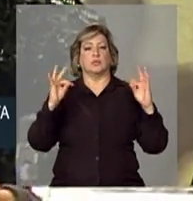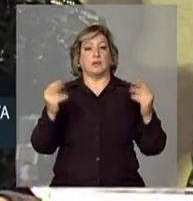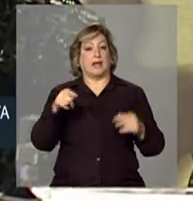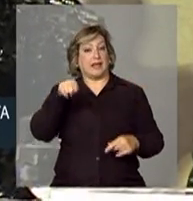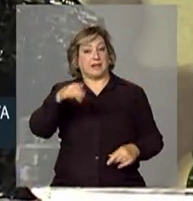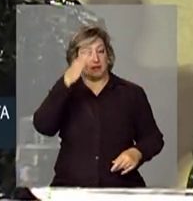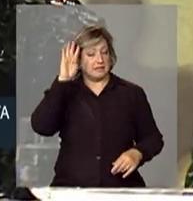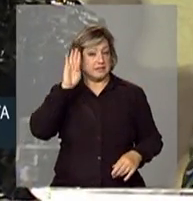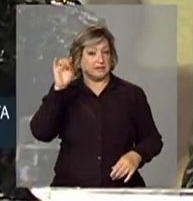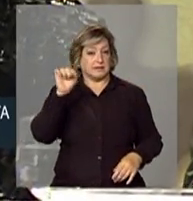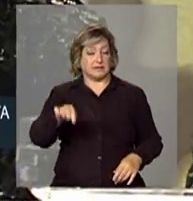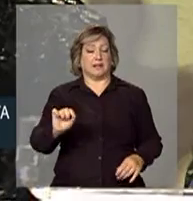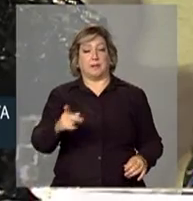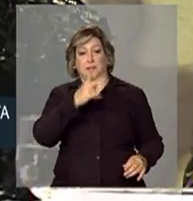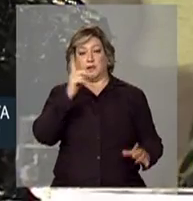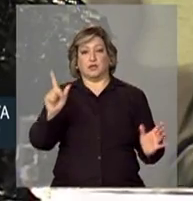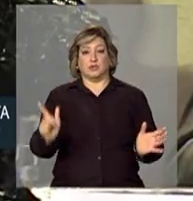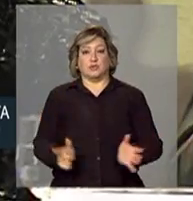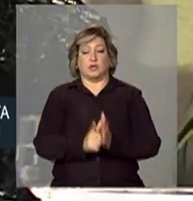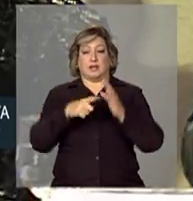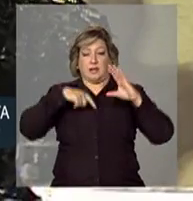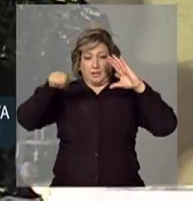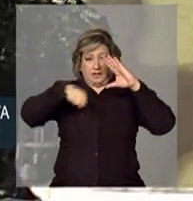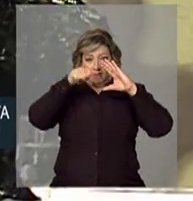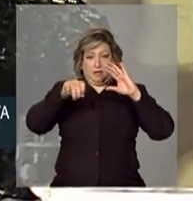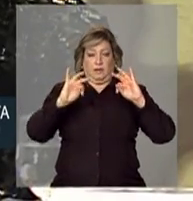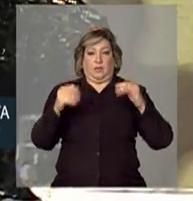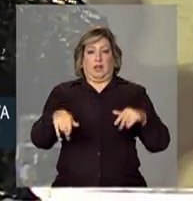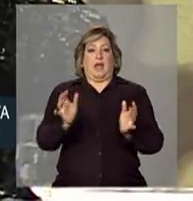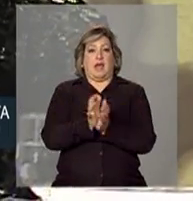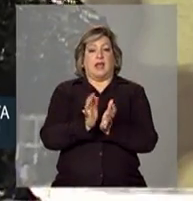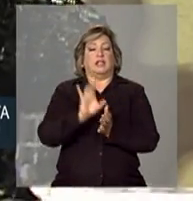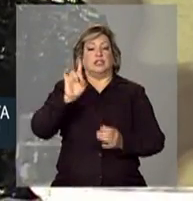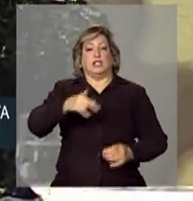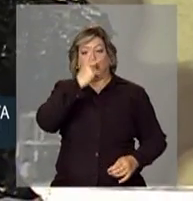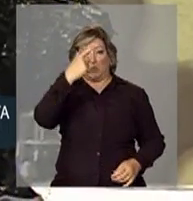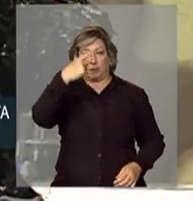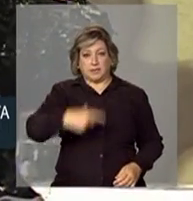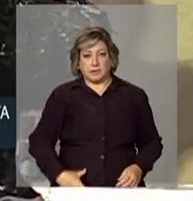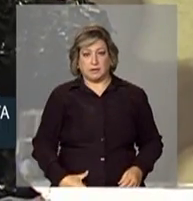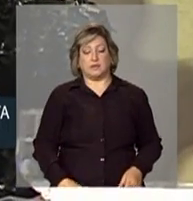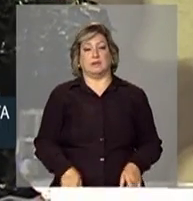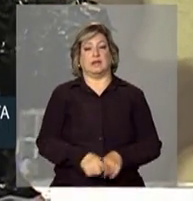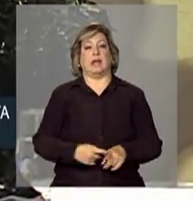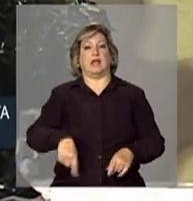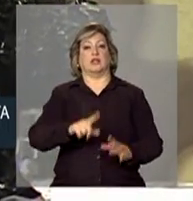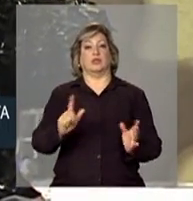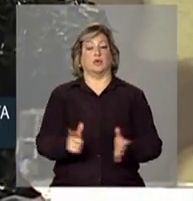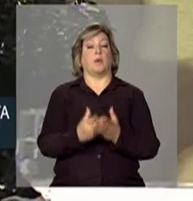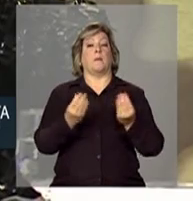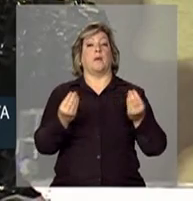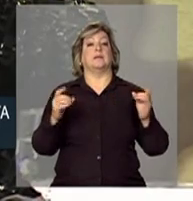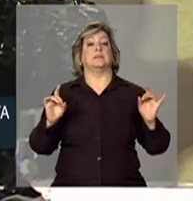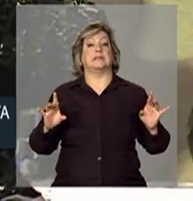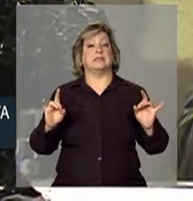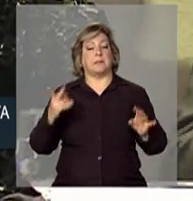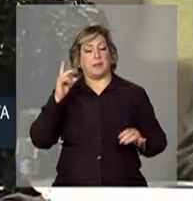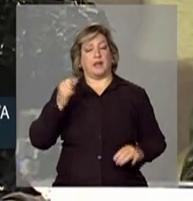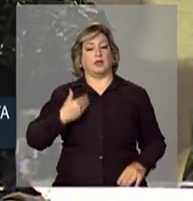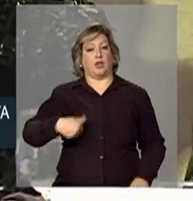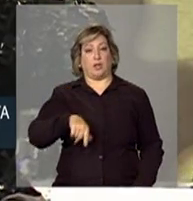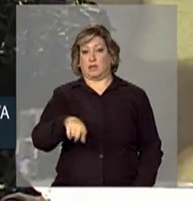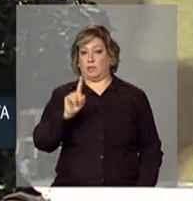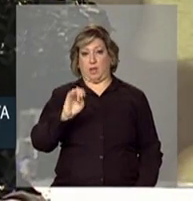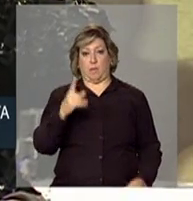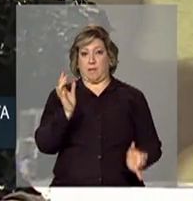esses jornalistas que estão cobrindo essa área de direitos humanos, né? São jornalistas muito especiais para nós, que não é